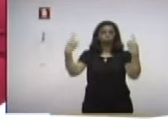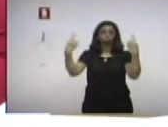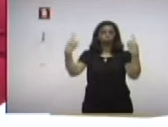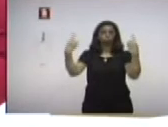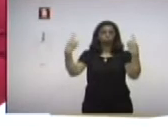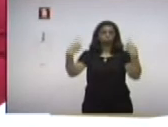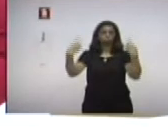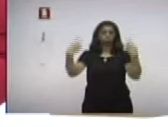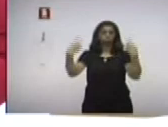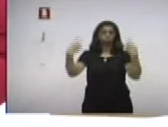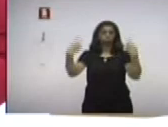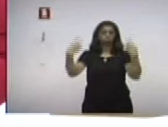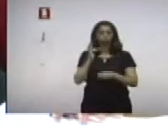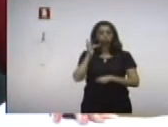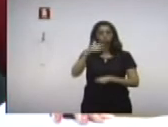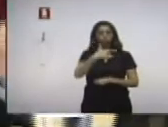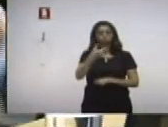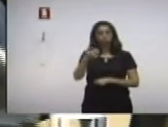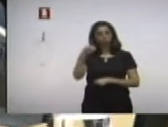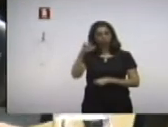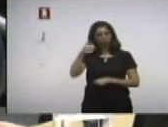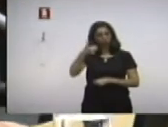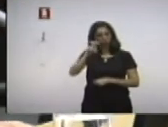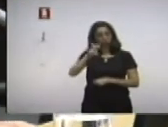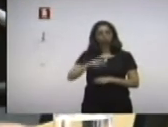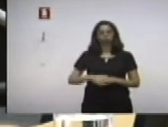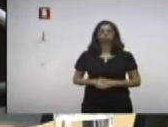orçamento de 2015 e